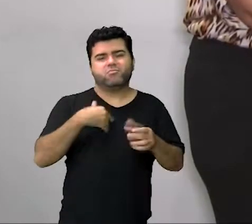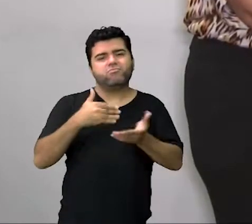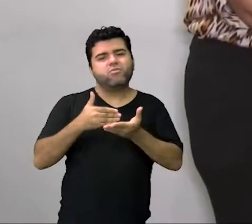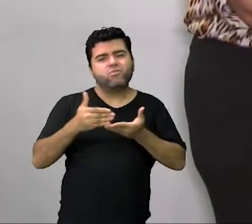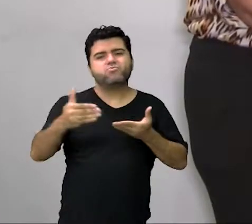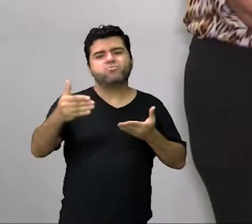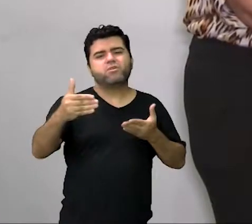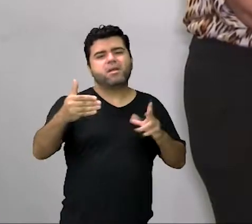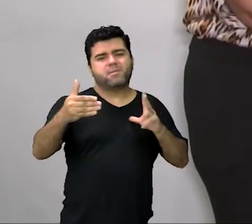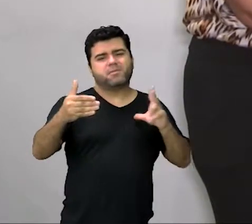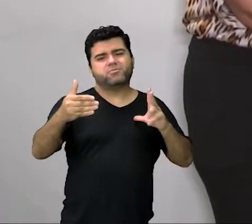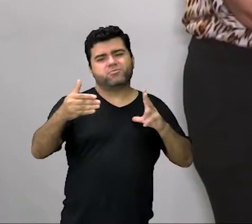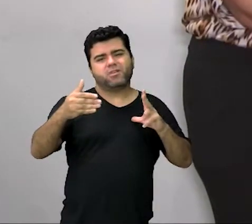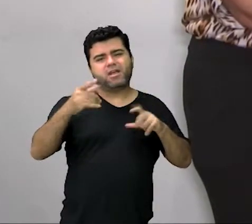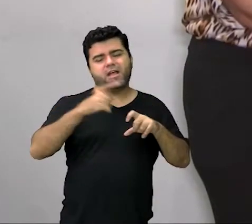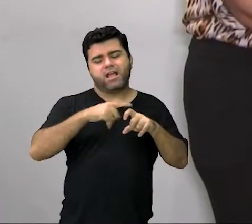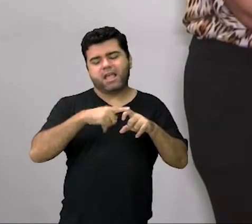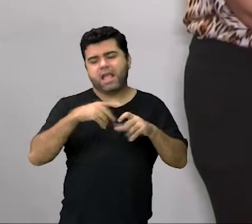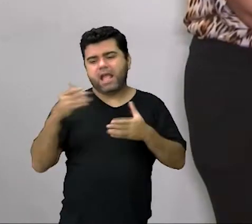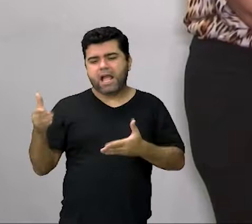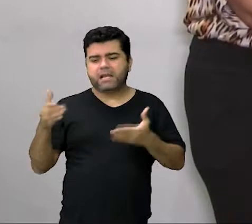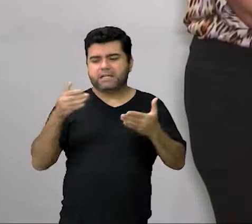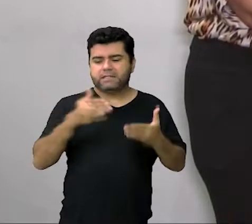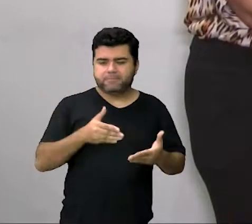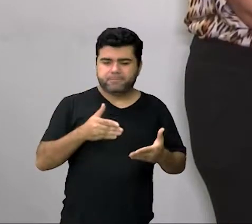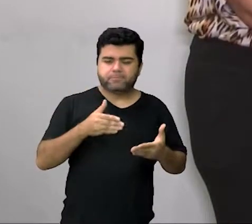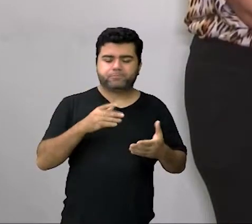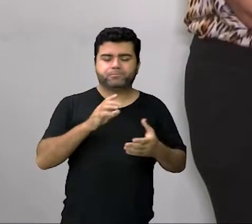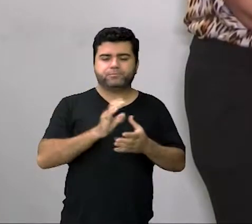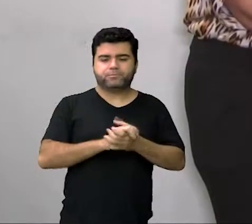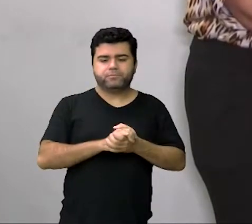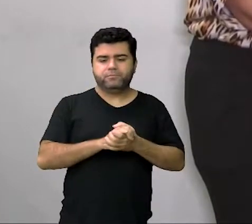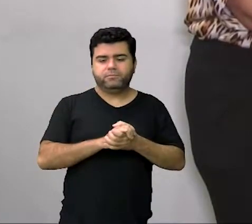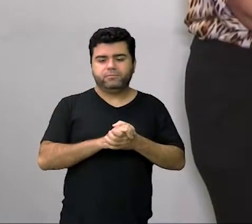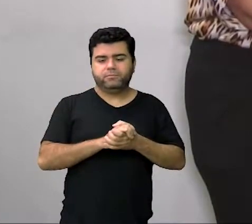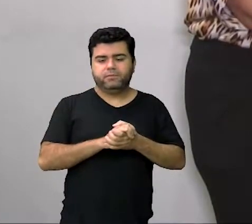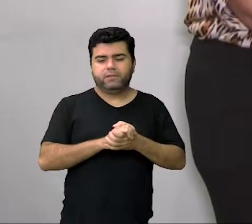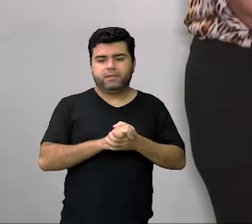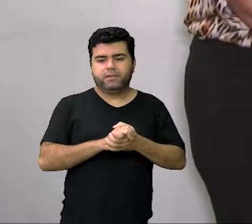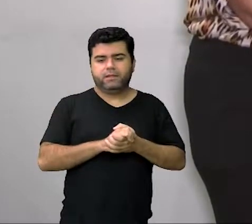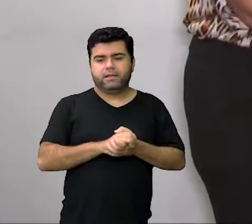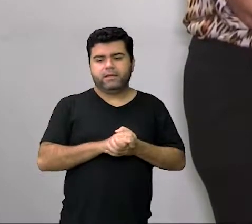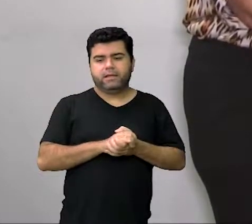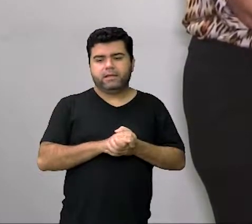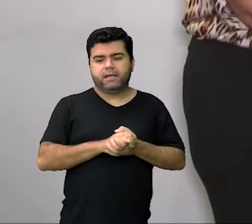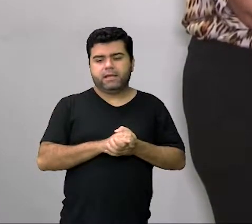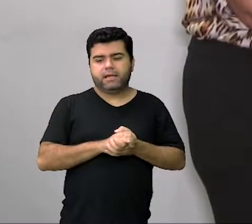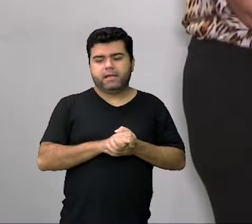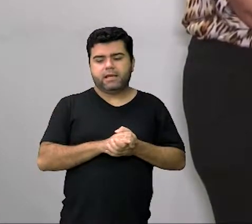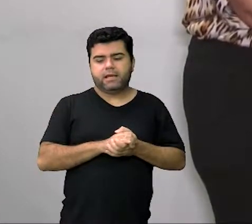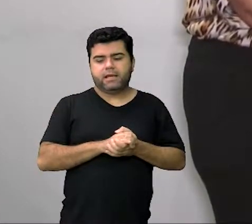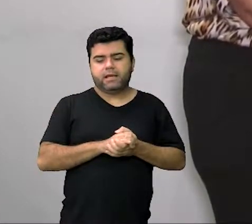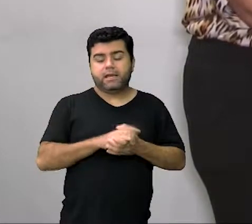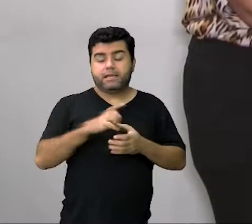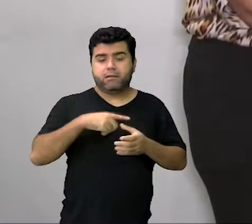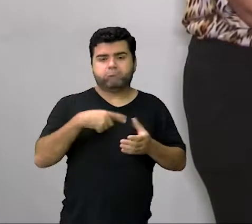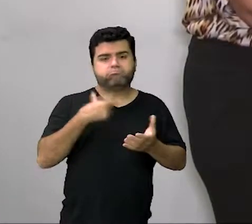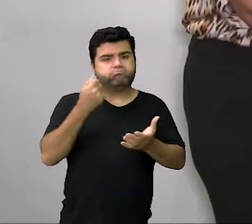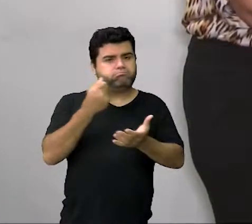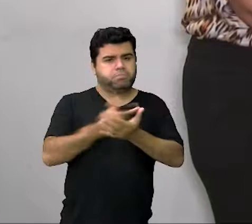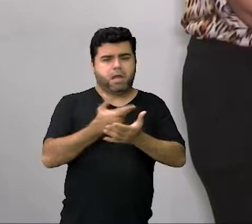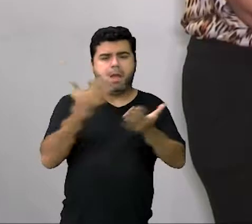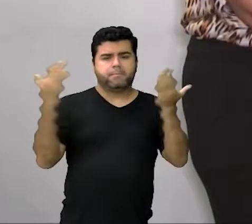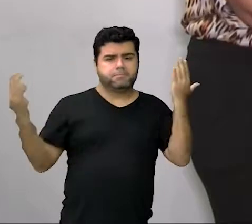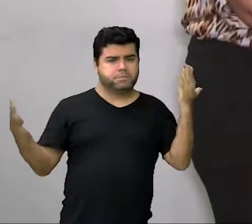aí eu passei ele no particular, porque eu tinha um reembolso muito bom na época. E eu pagava fono